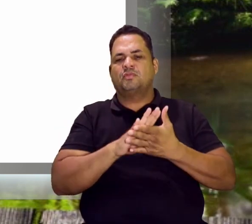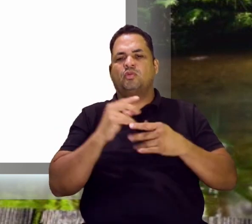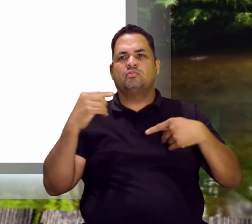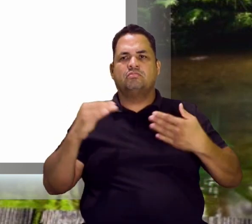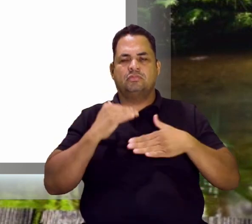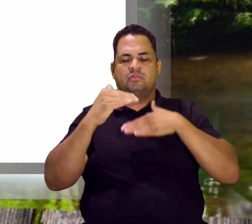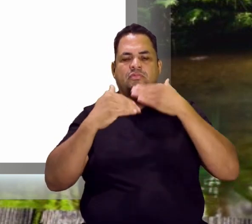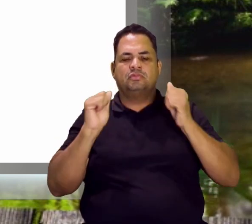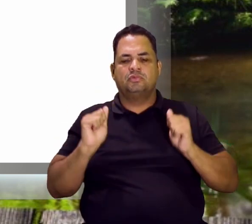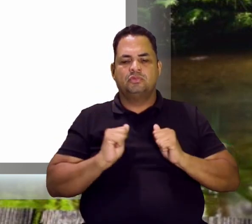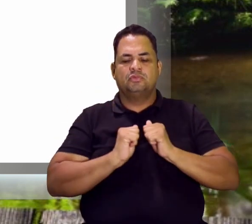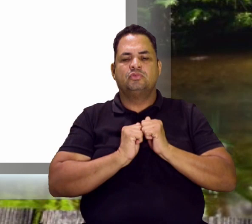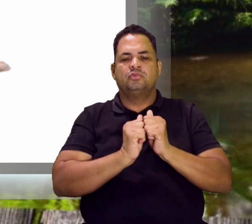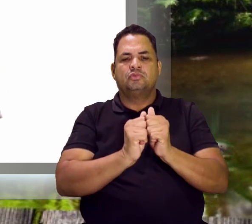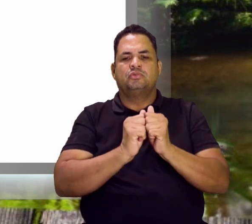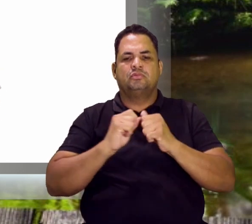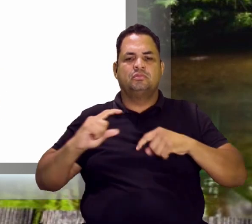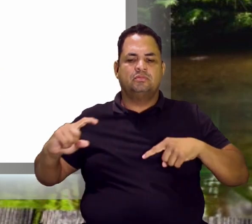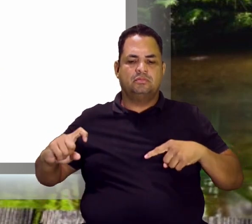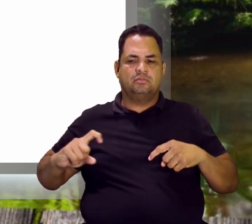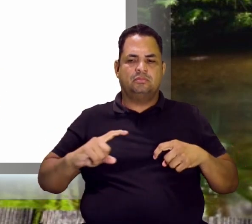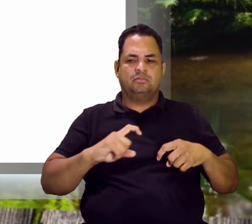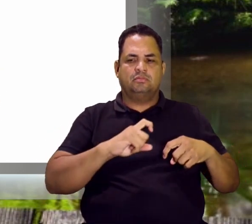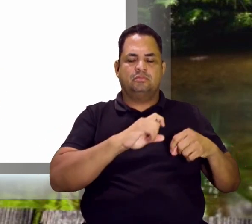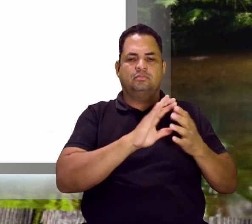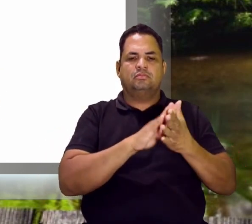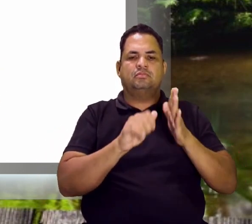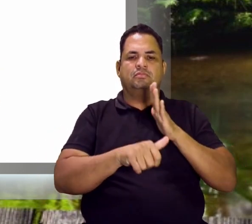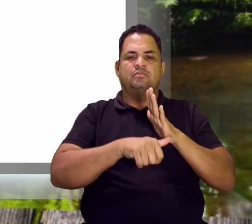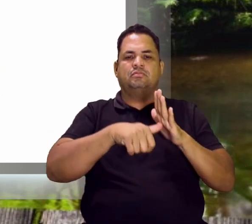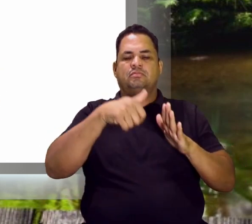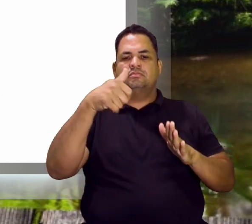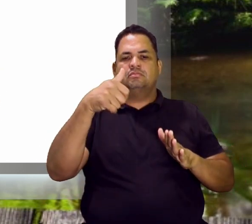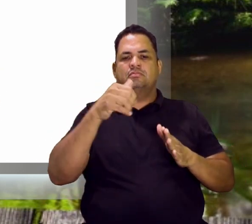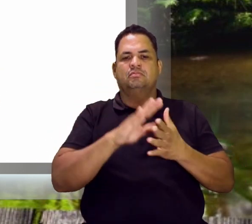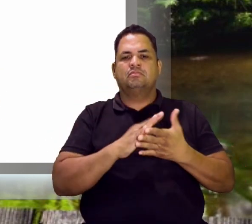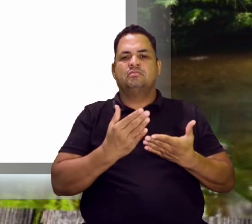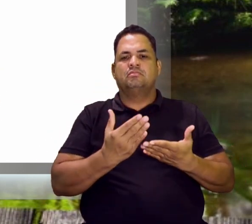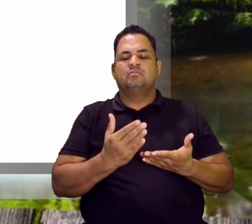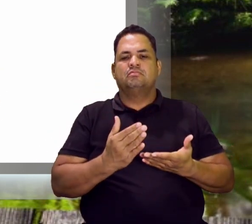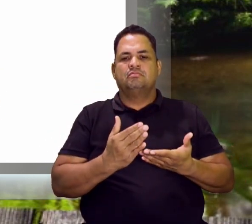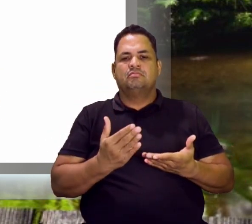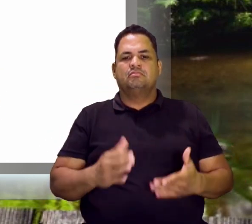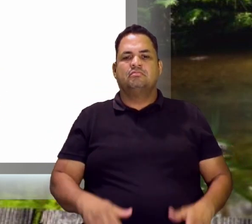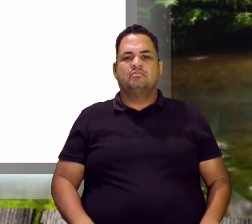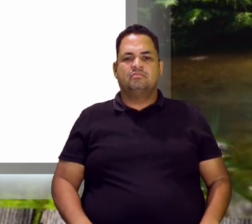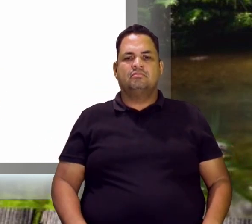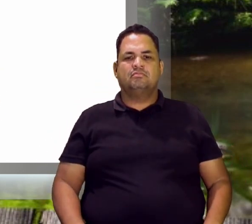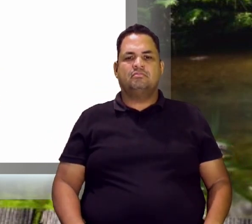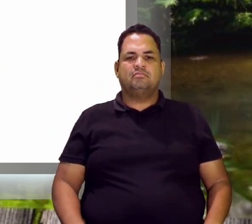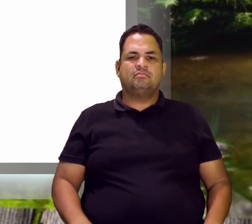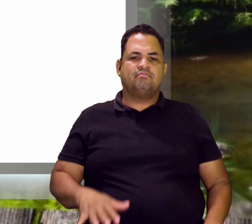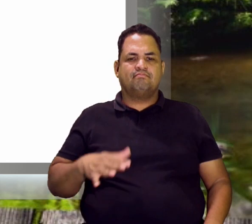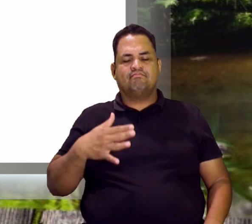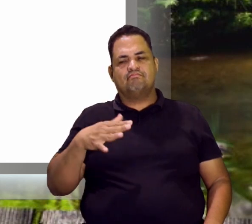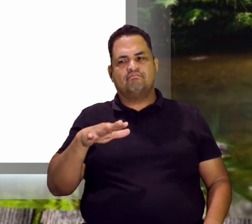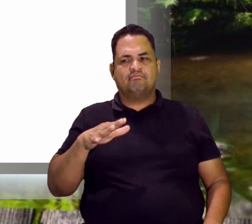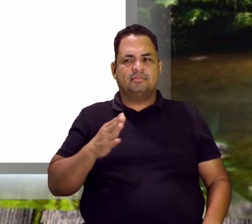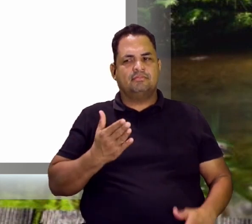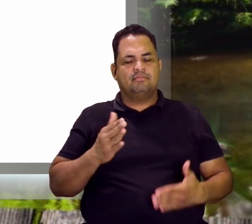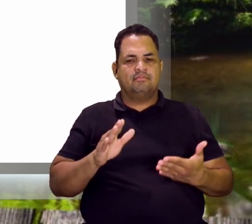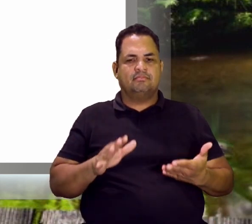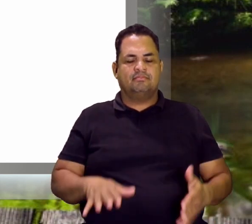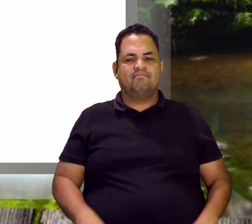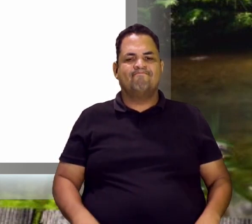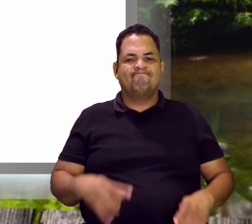bactérias, né? Ou seja, junto com os primeiros organismos. Eu vou, né, mais por essa linha também,